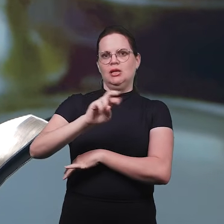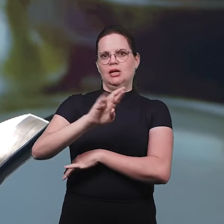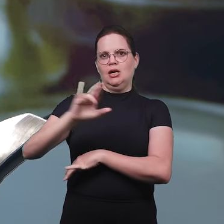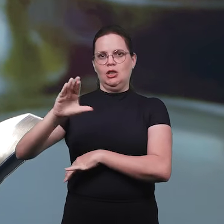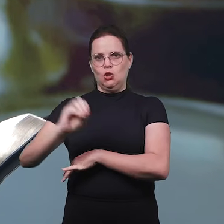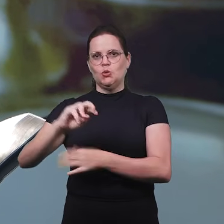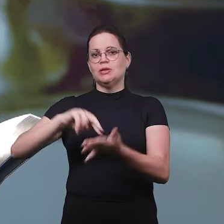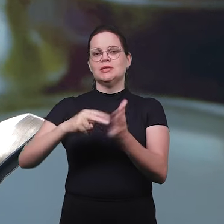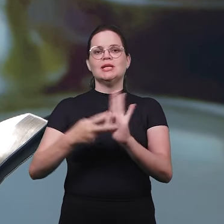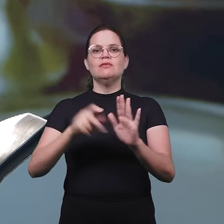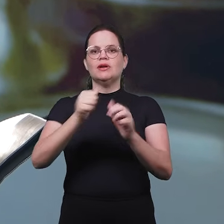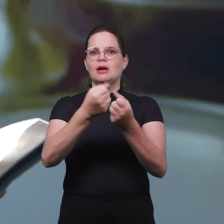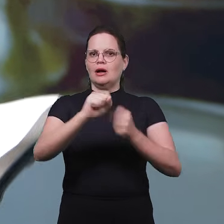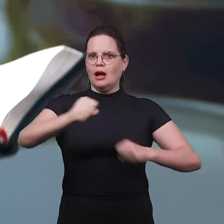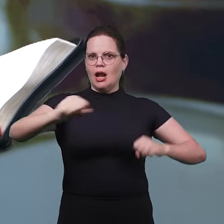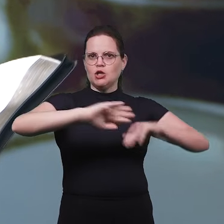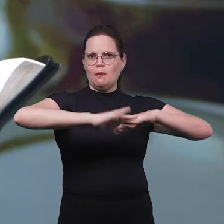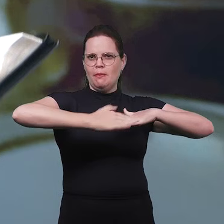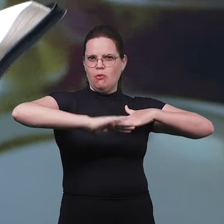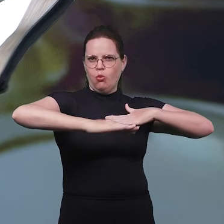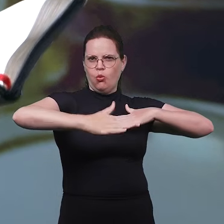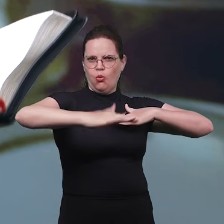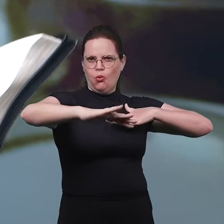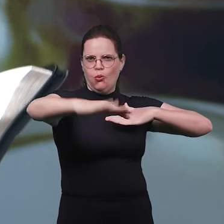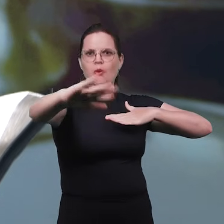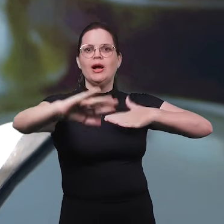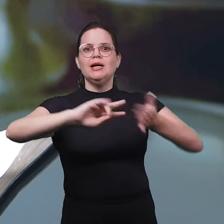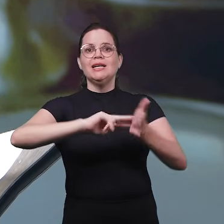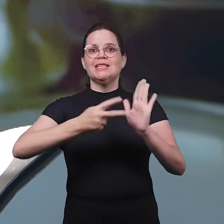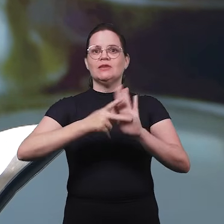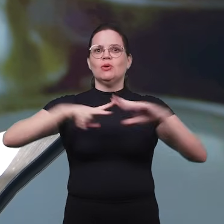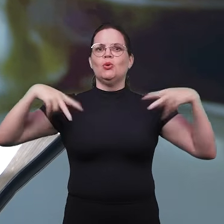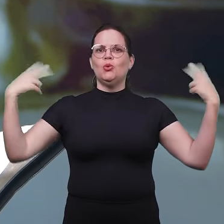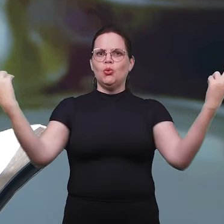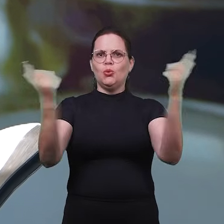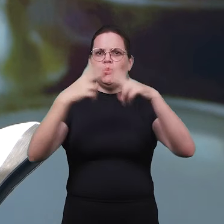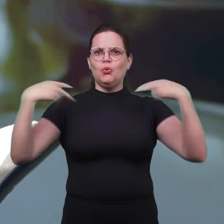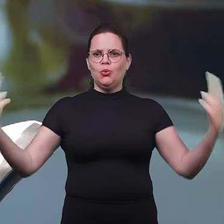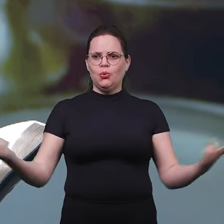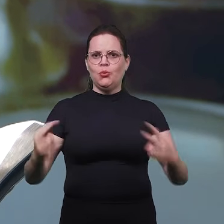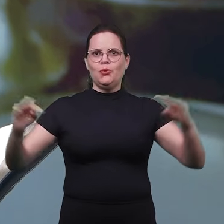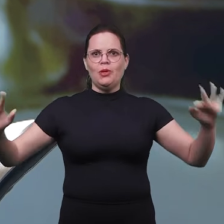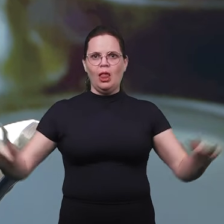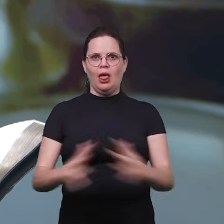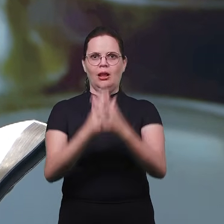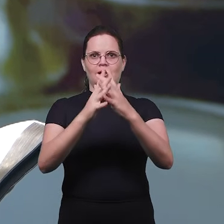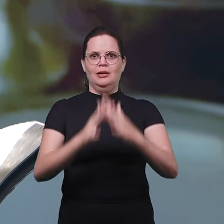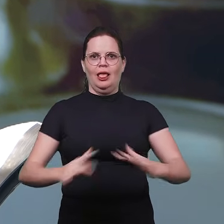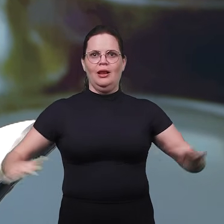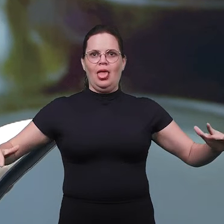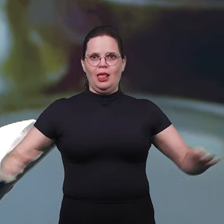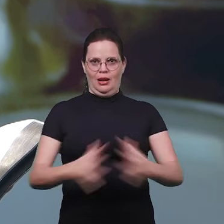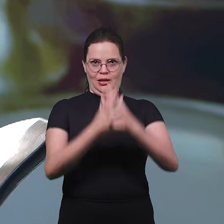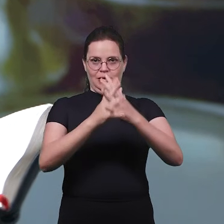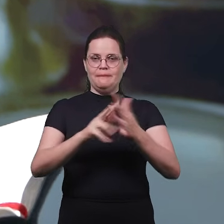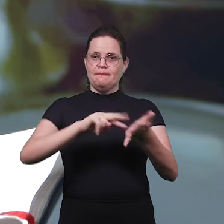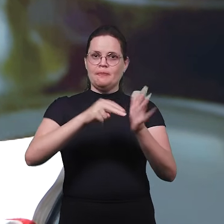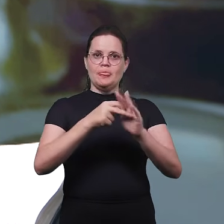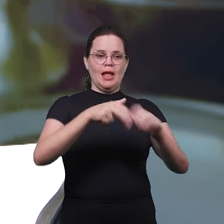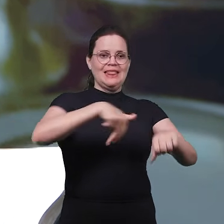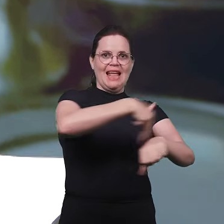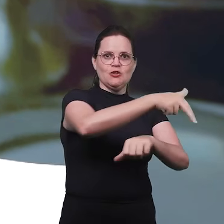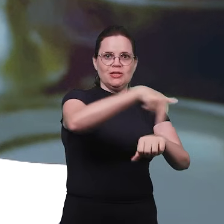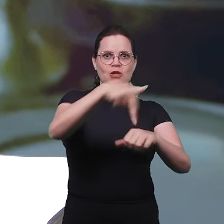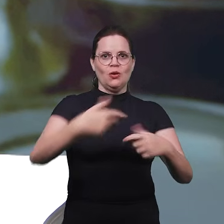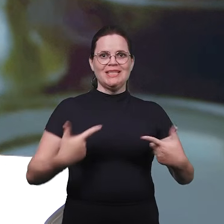os ventos que combatem sobre o mar geram agitação. Então, as nações agitadas dentro